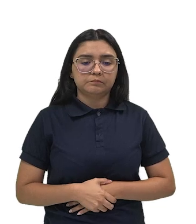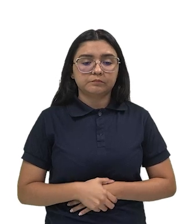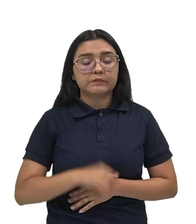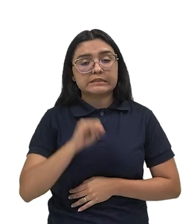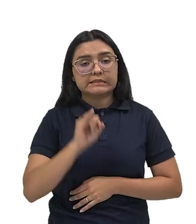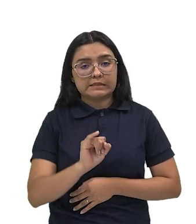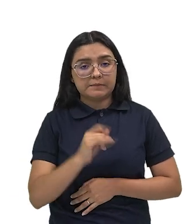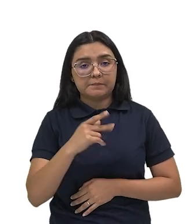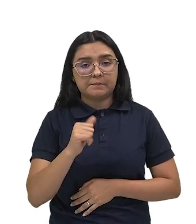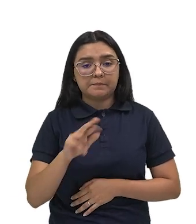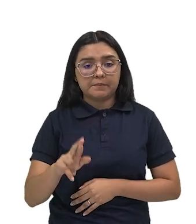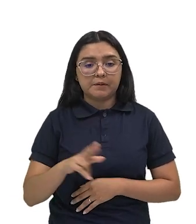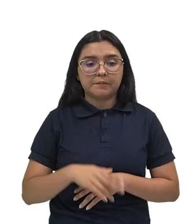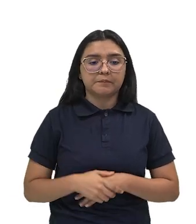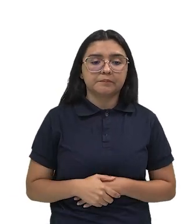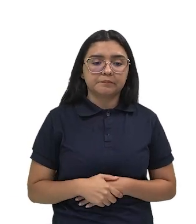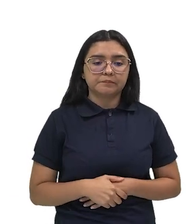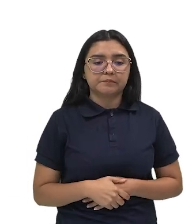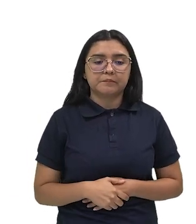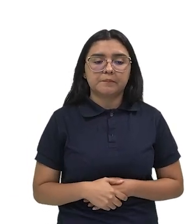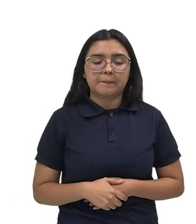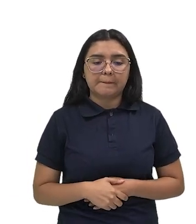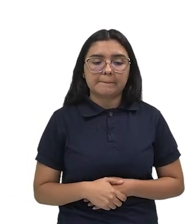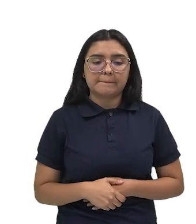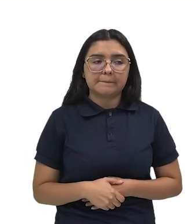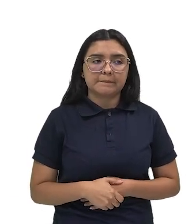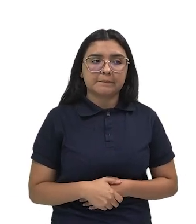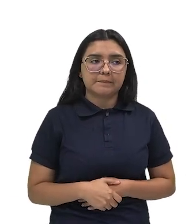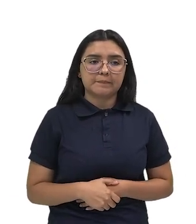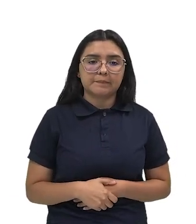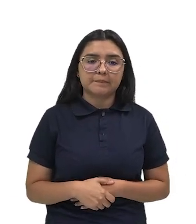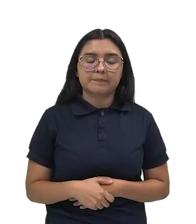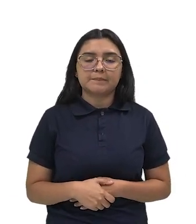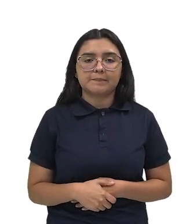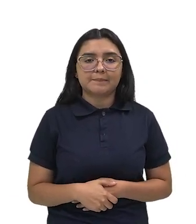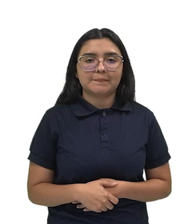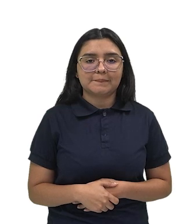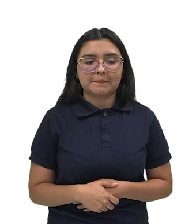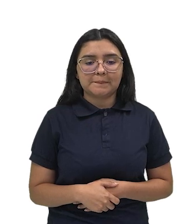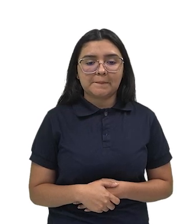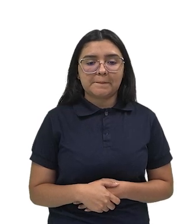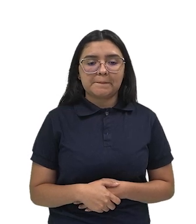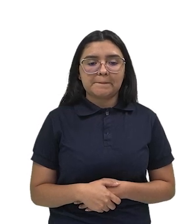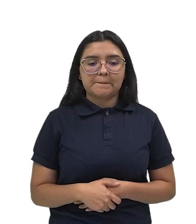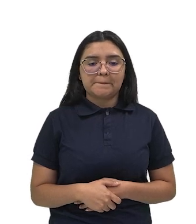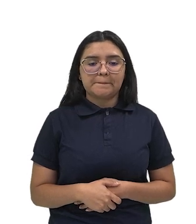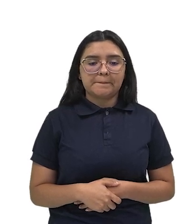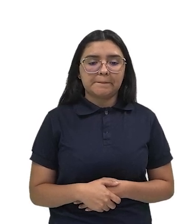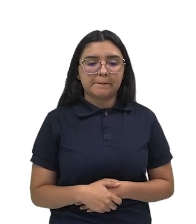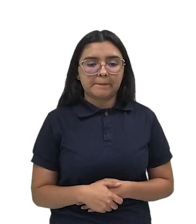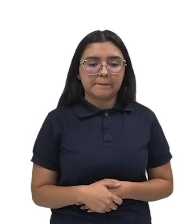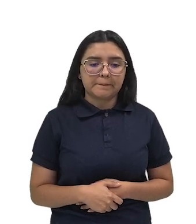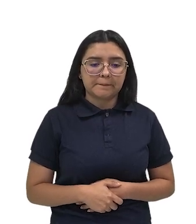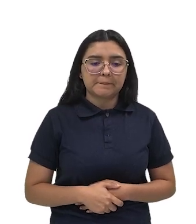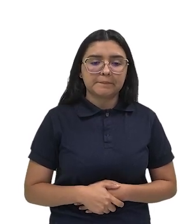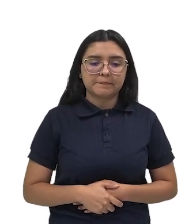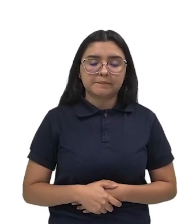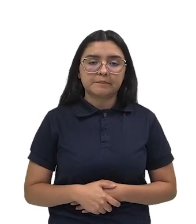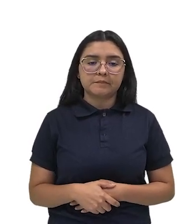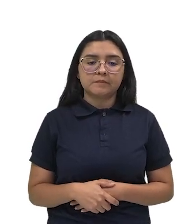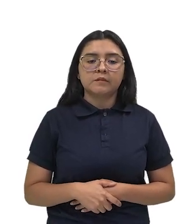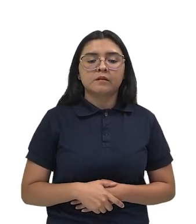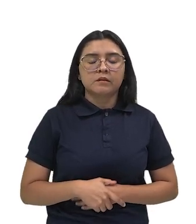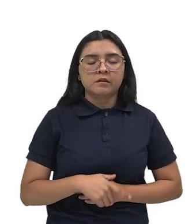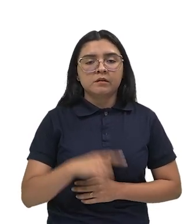ele é par, você pega os dois elementos, olha, ó, né? Aqui, ó, beleza? Tem